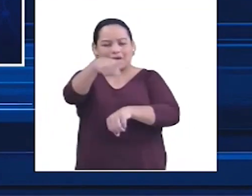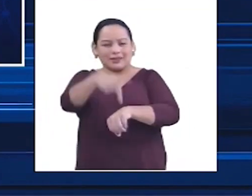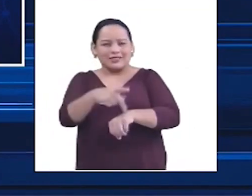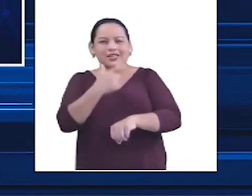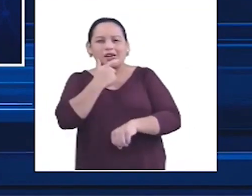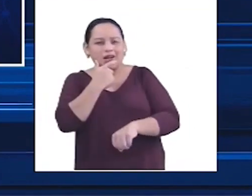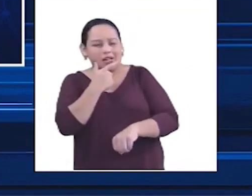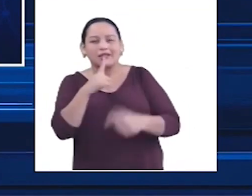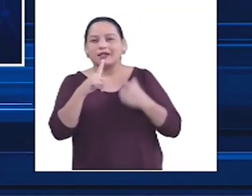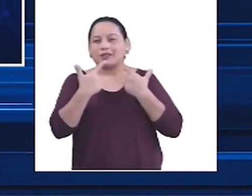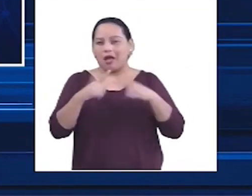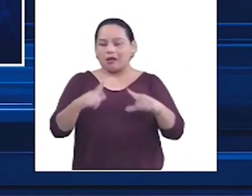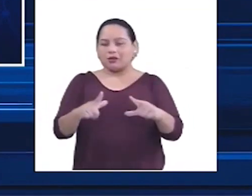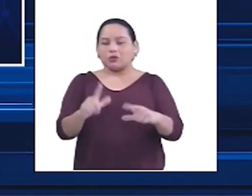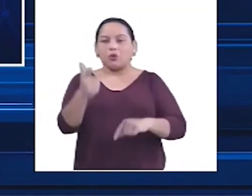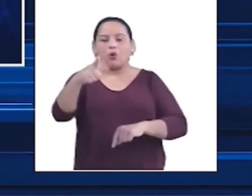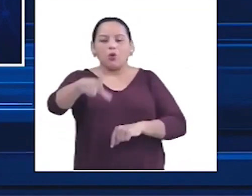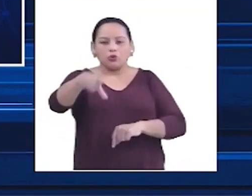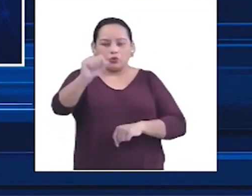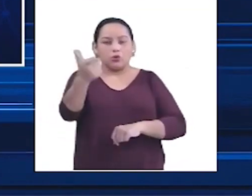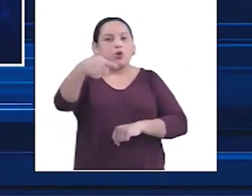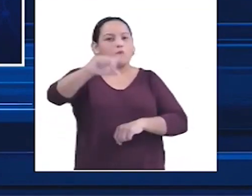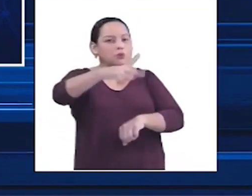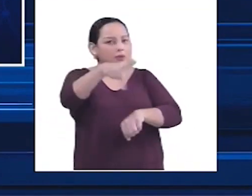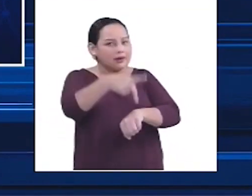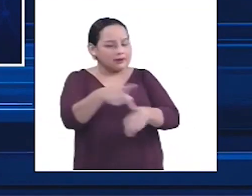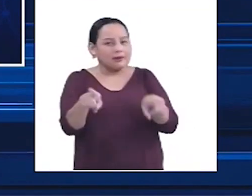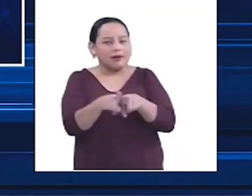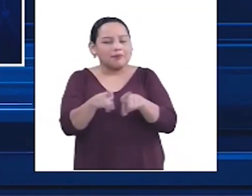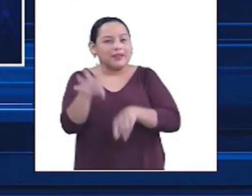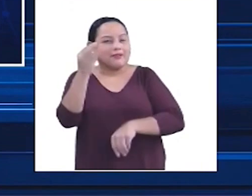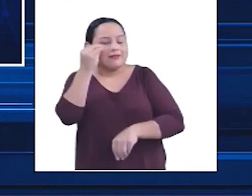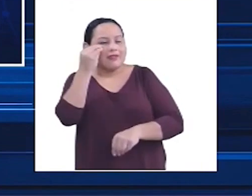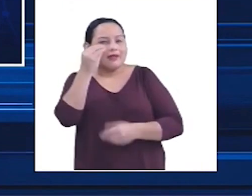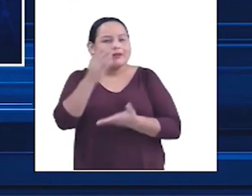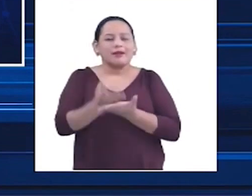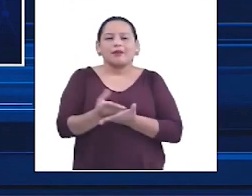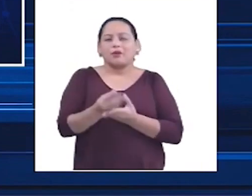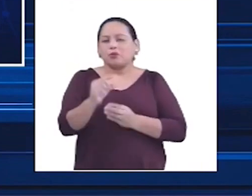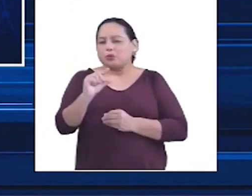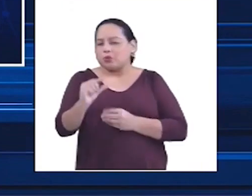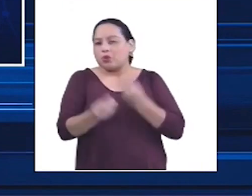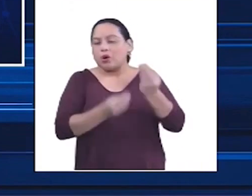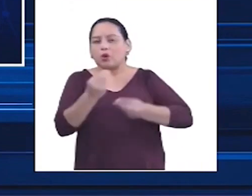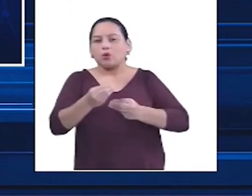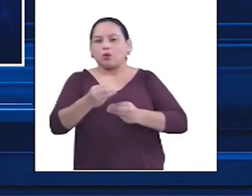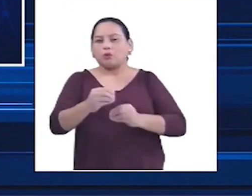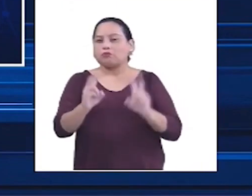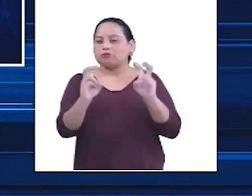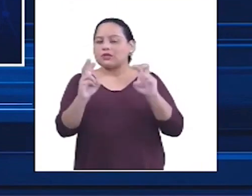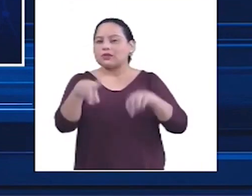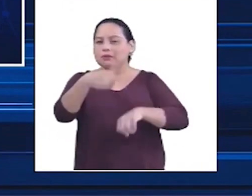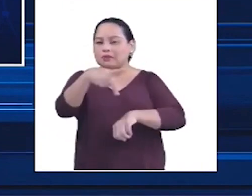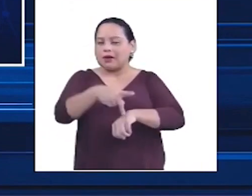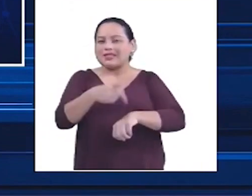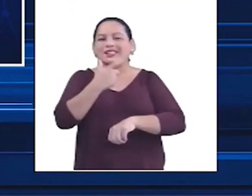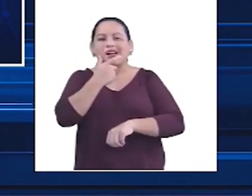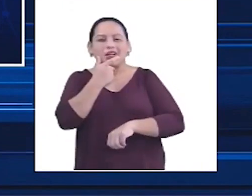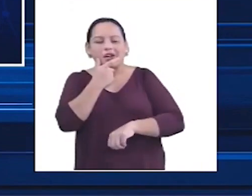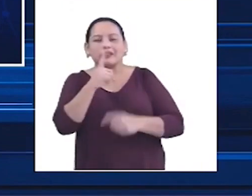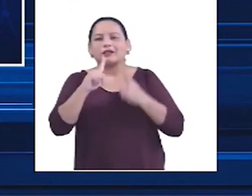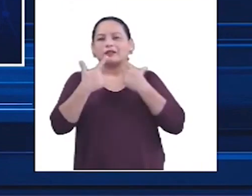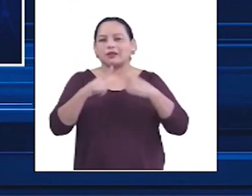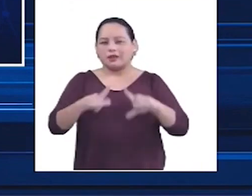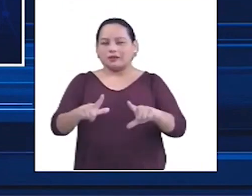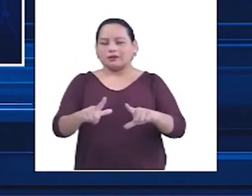inglesa. Hoje a gente vai abordar um outro país também e vamos ver um pouquinho aí sobre esse país que utiliza a língua inglesa aí